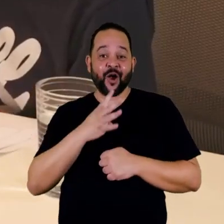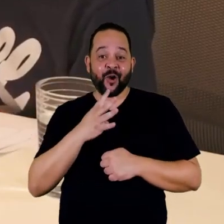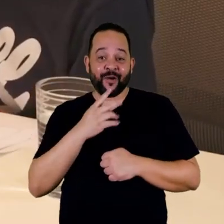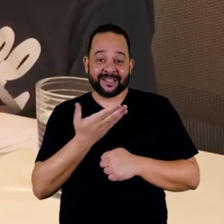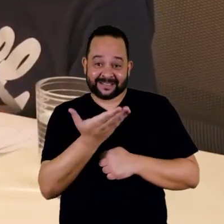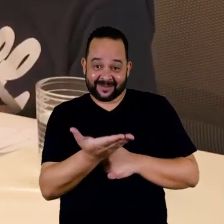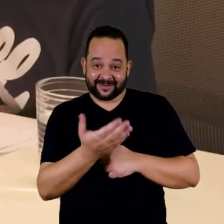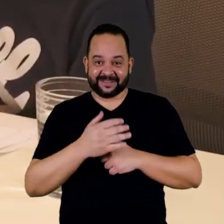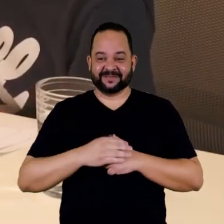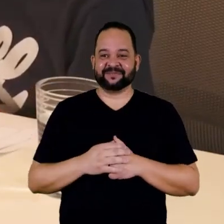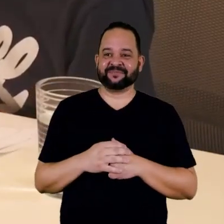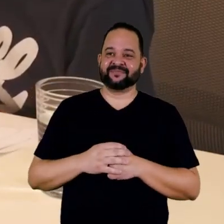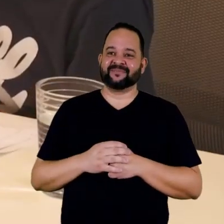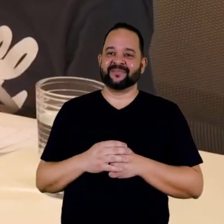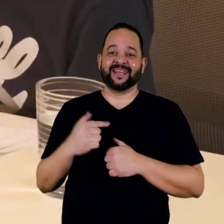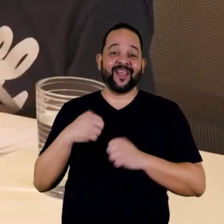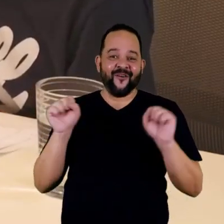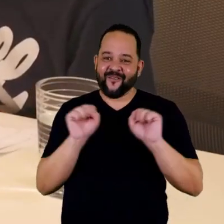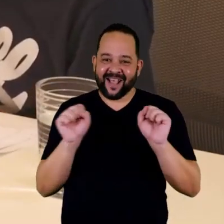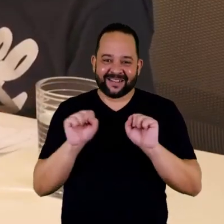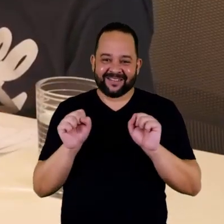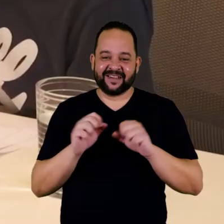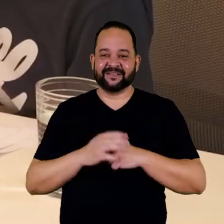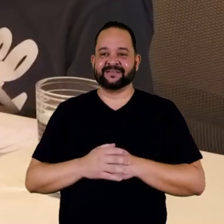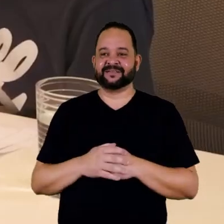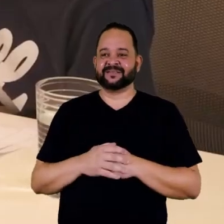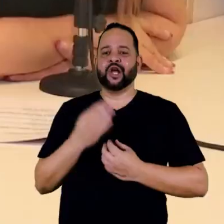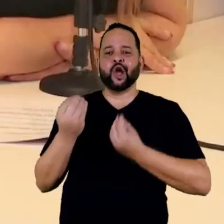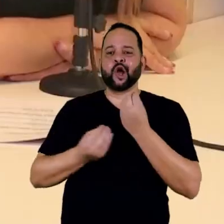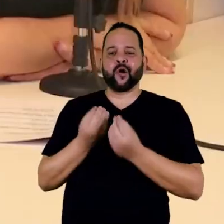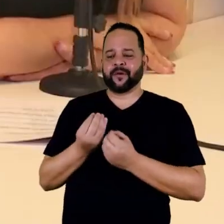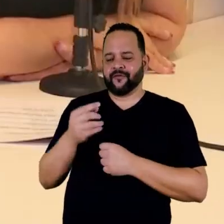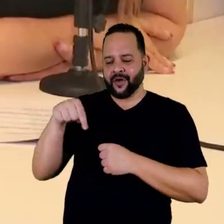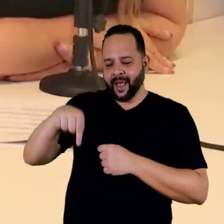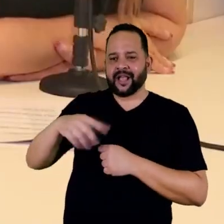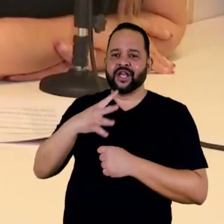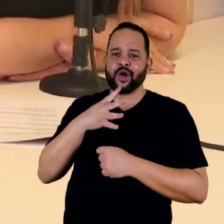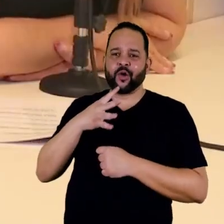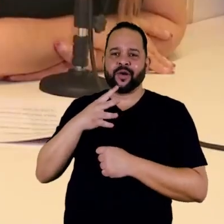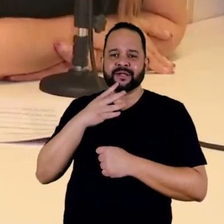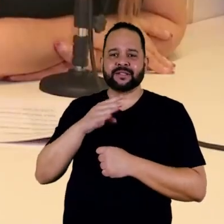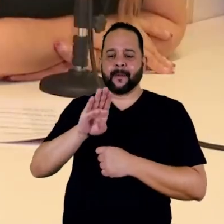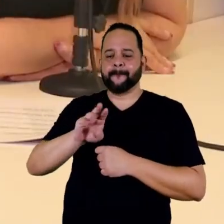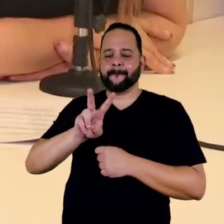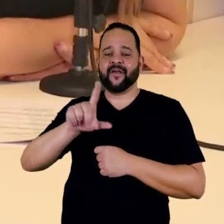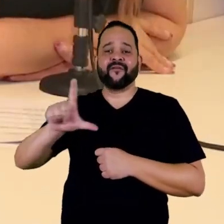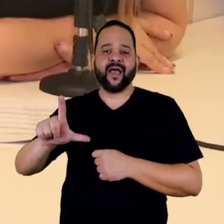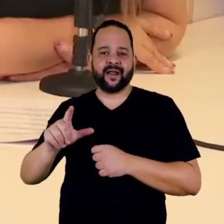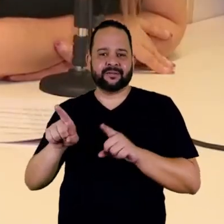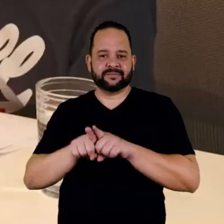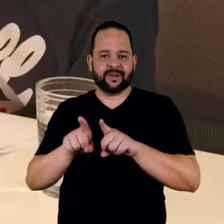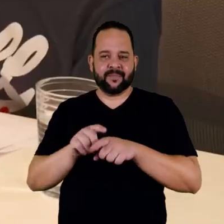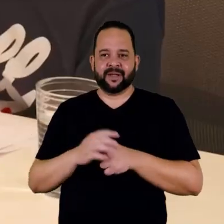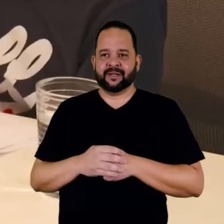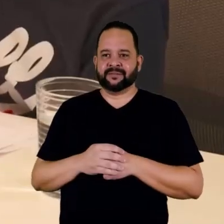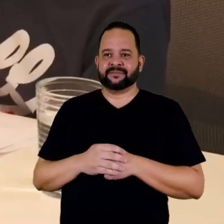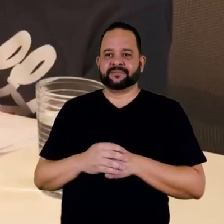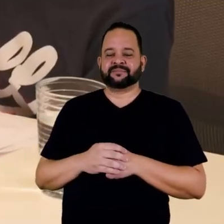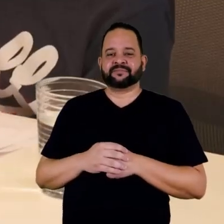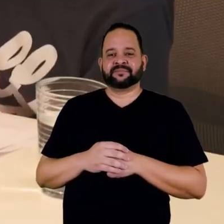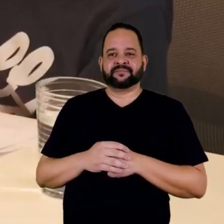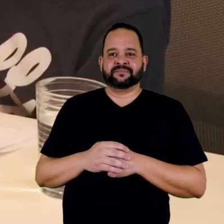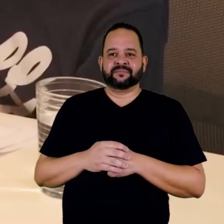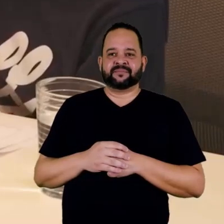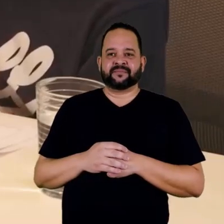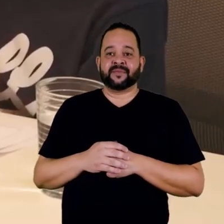conhecer você e eu adorei e como é que foi conhecer aqui então a bvl também Ky começa